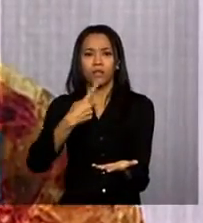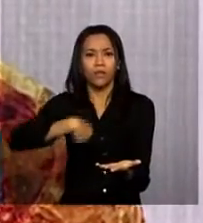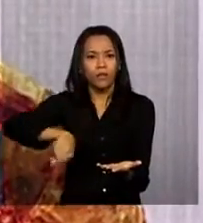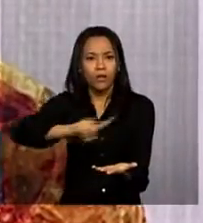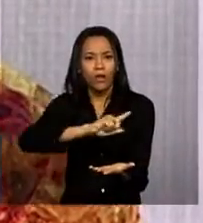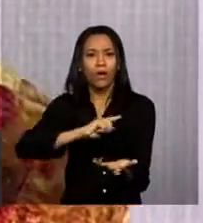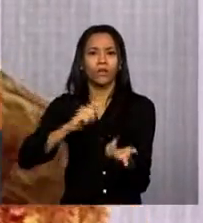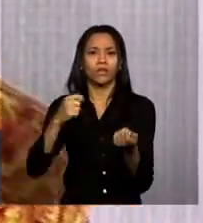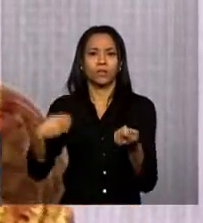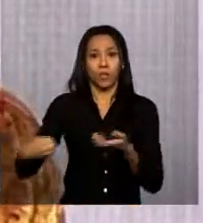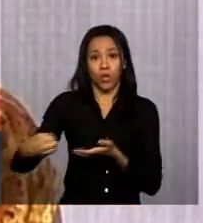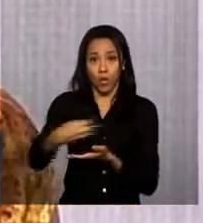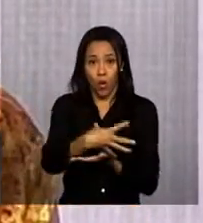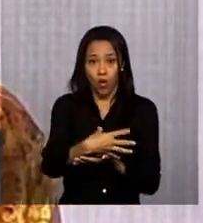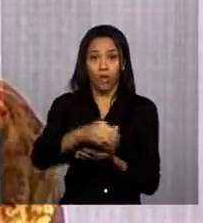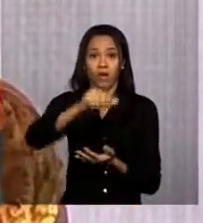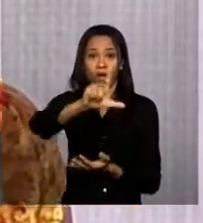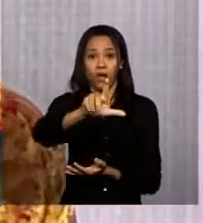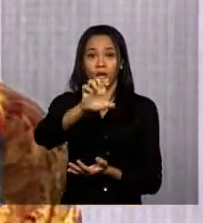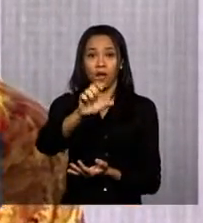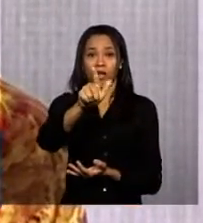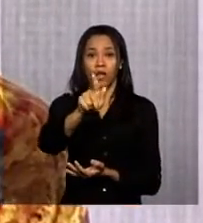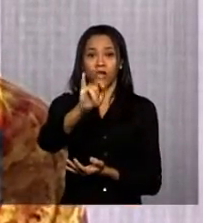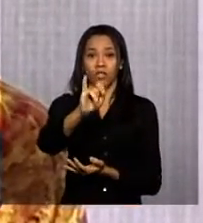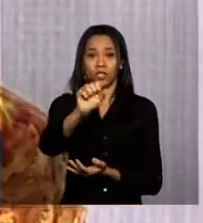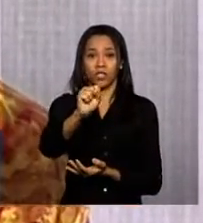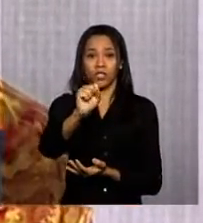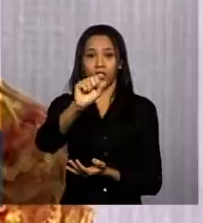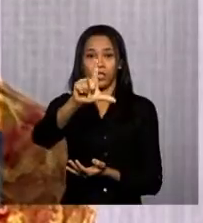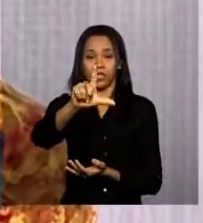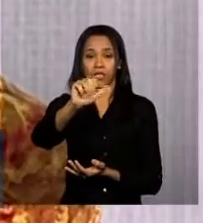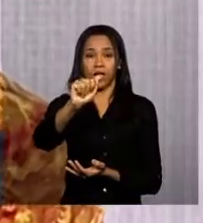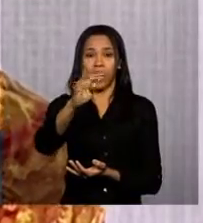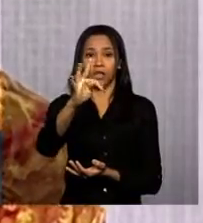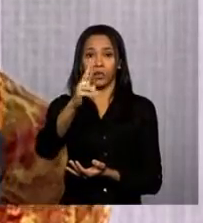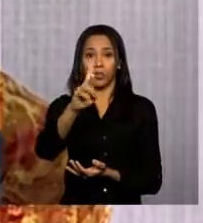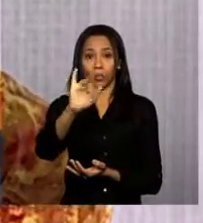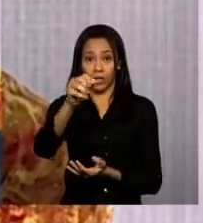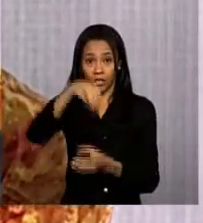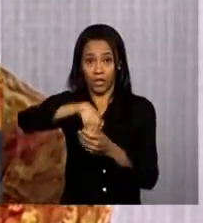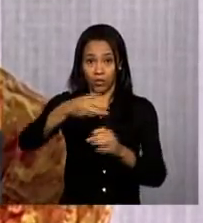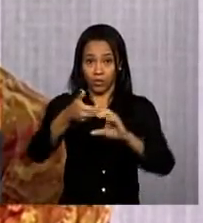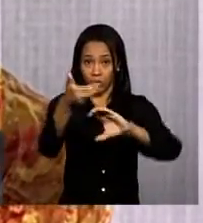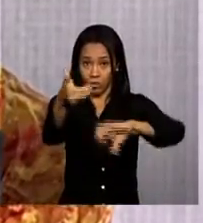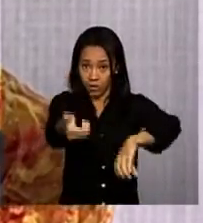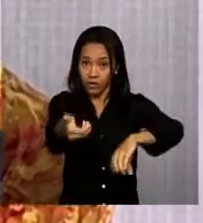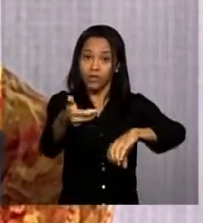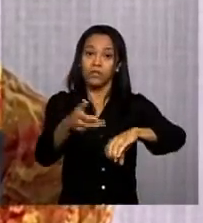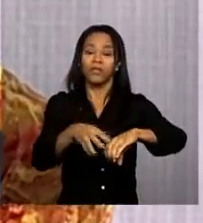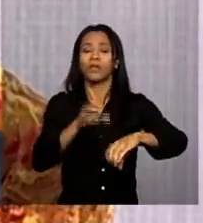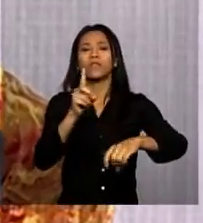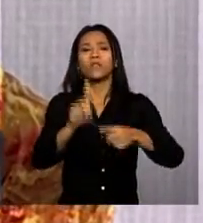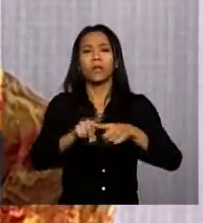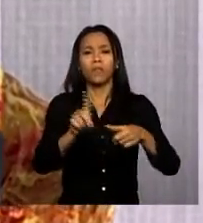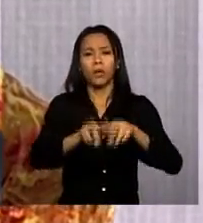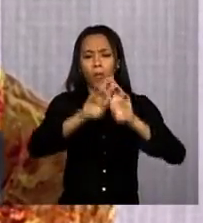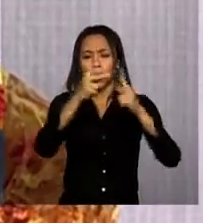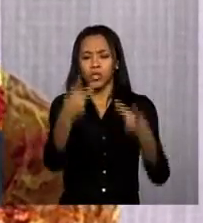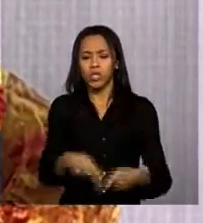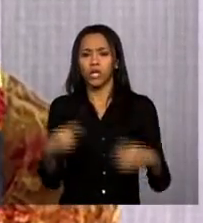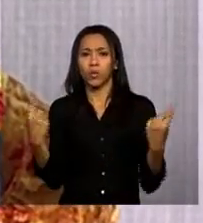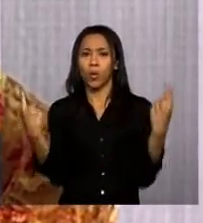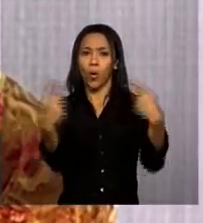do exercício de uma nova legislatura, é também de reativarmos o projeto que criminaliza a homofobia, porque